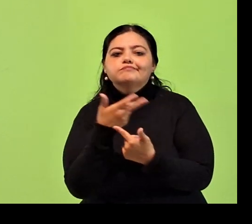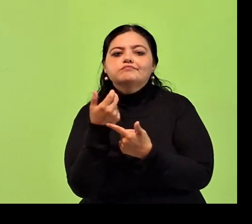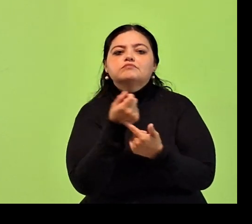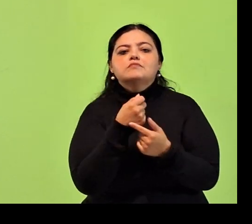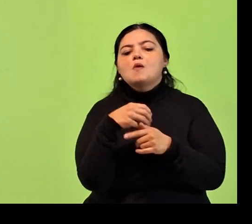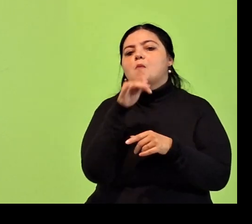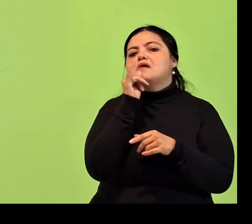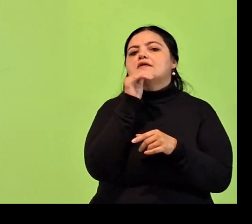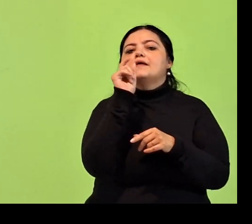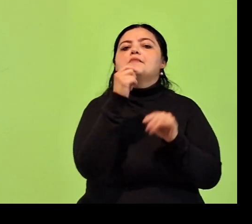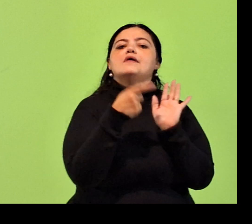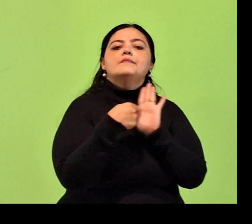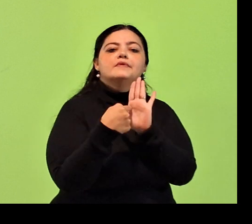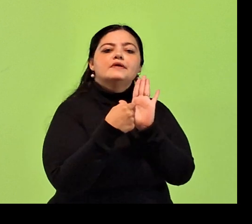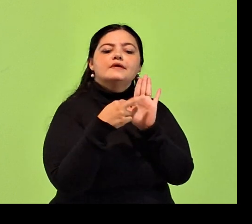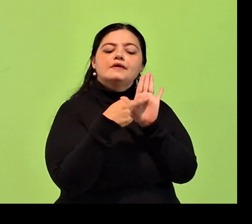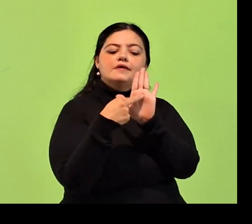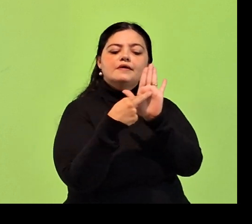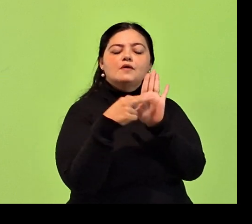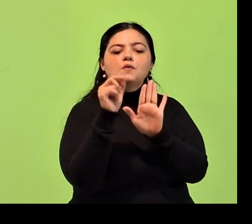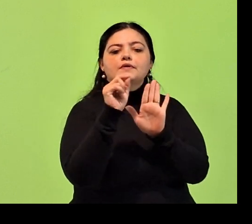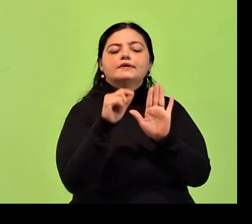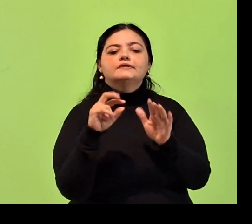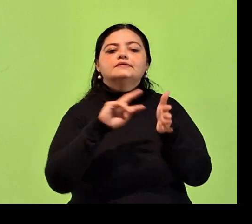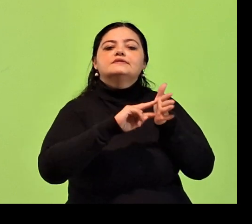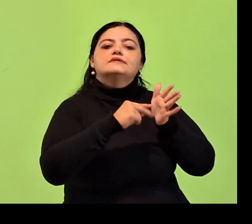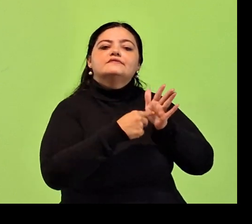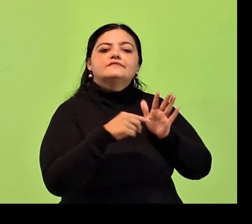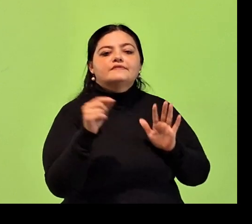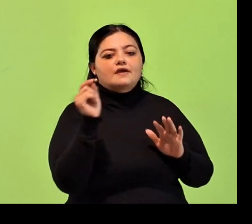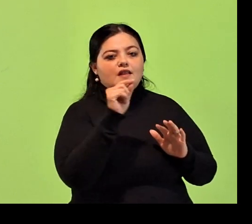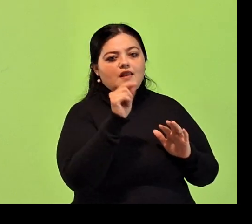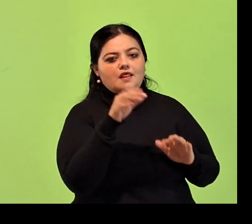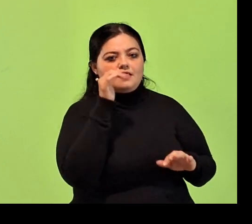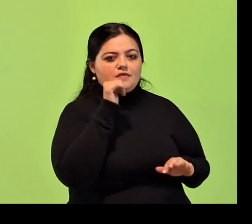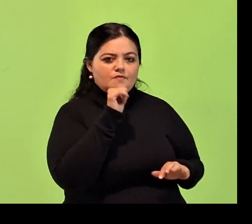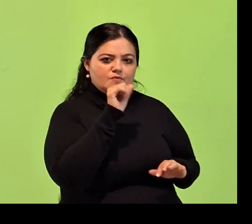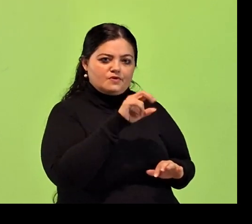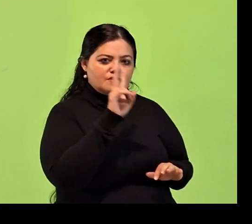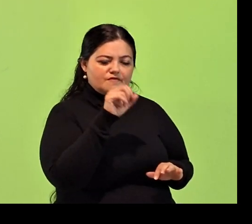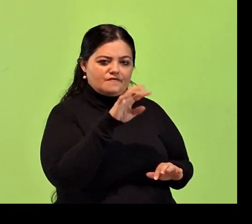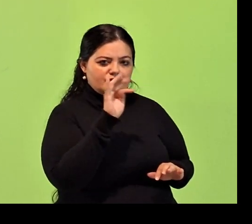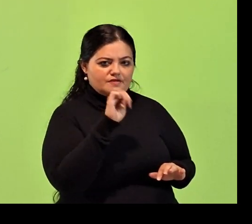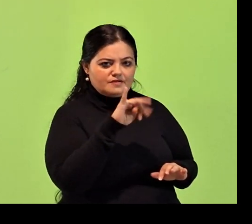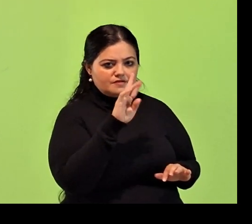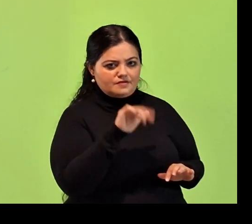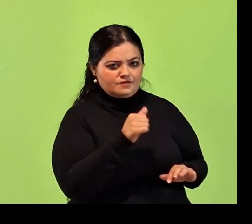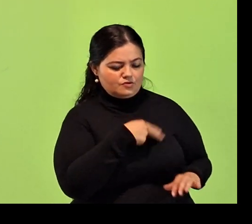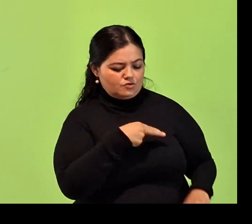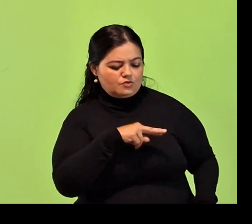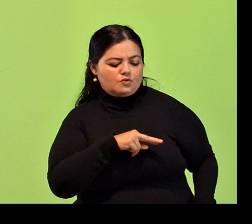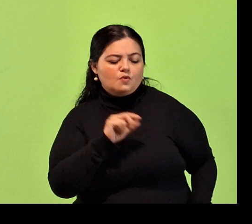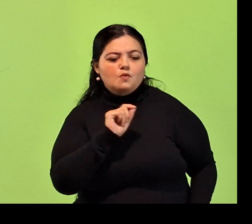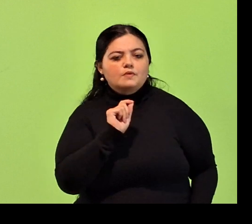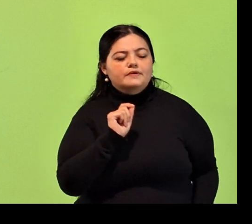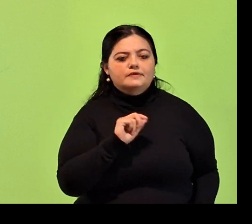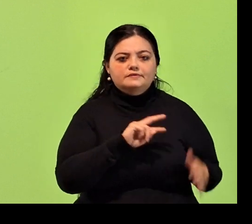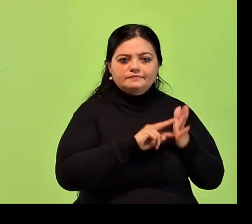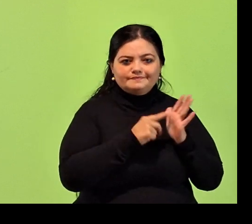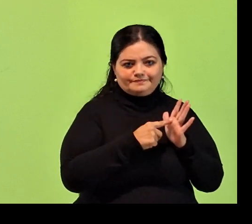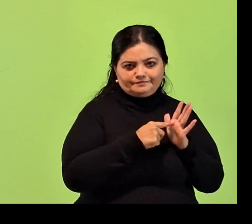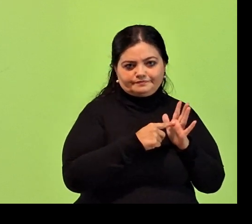no Luz, o que aconteceria na seita de Valentina. A chamada da próxima matéria é: